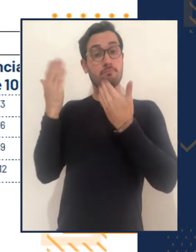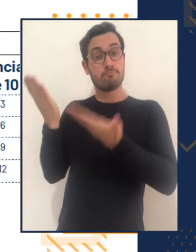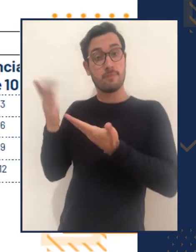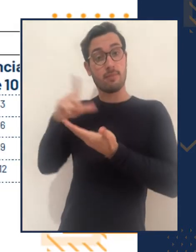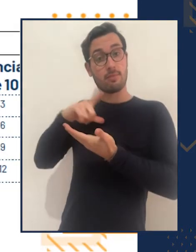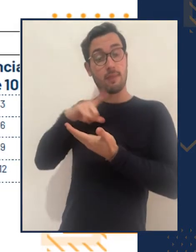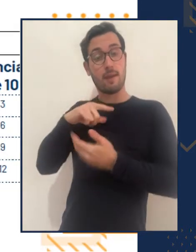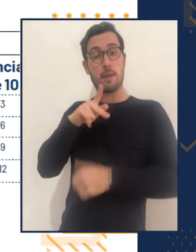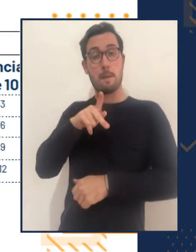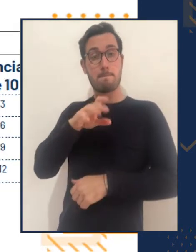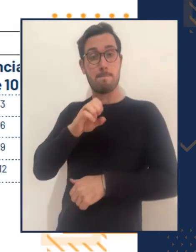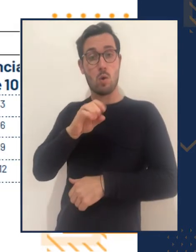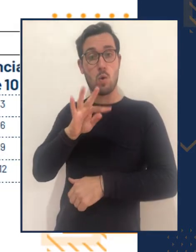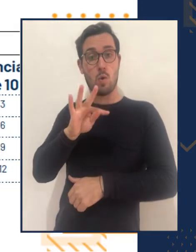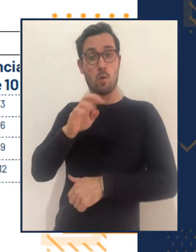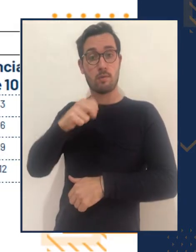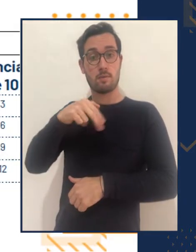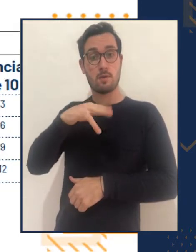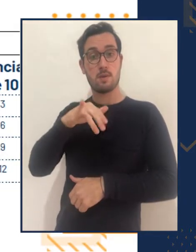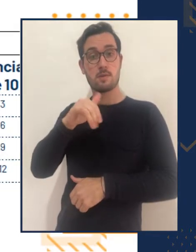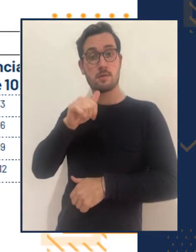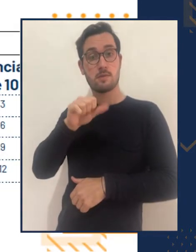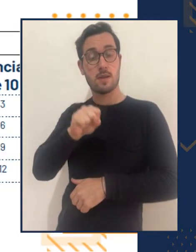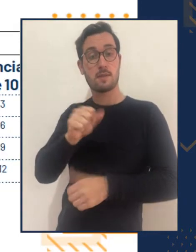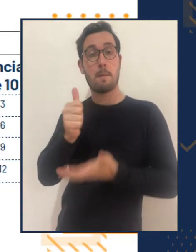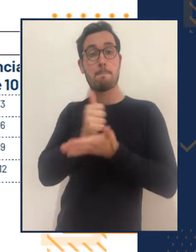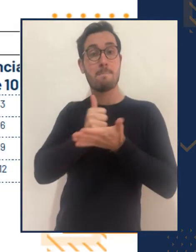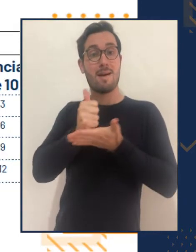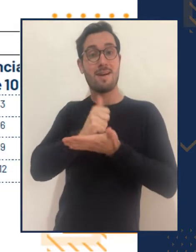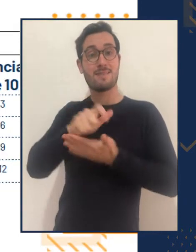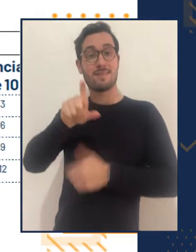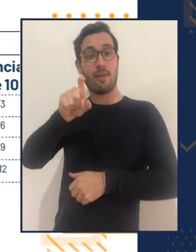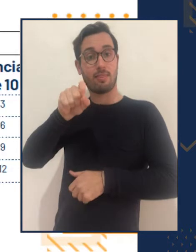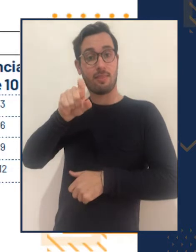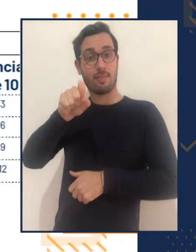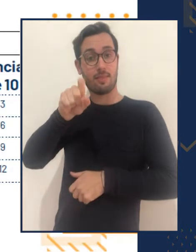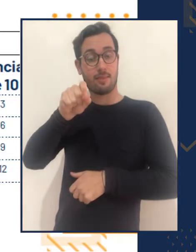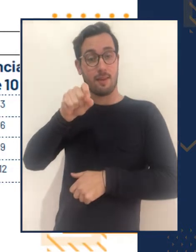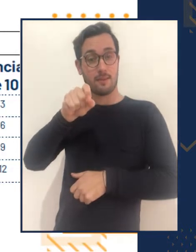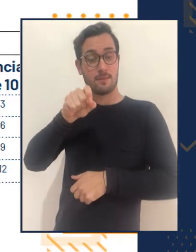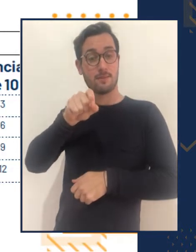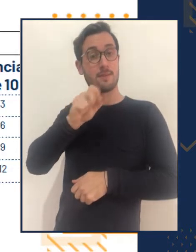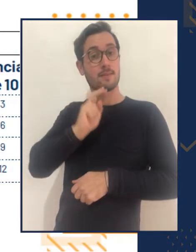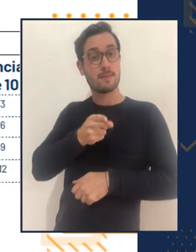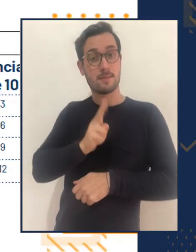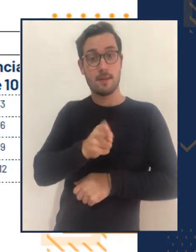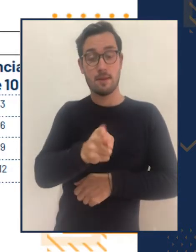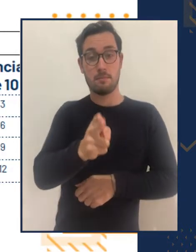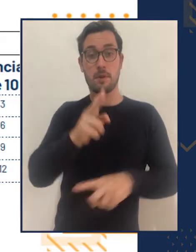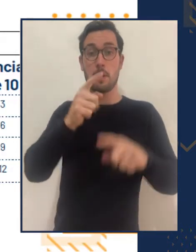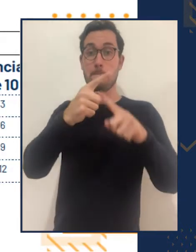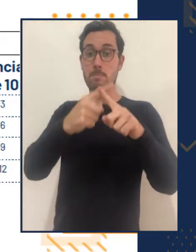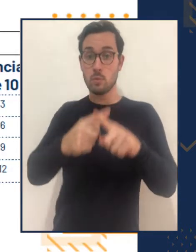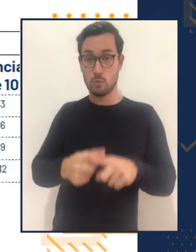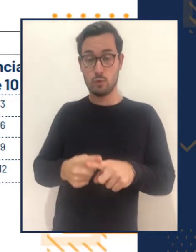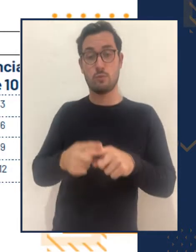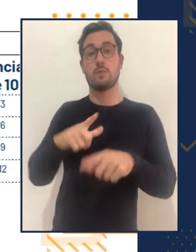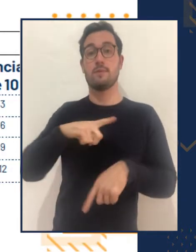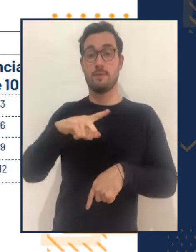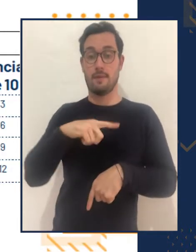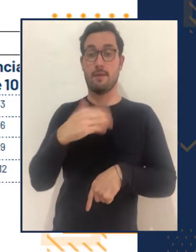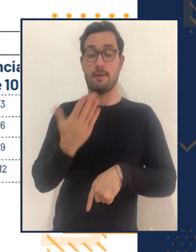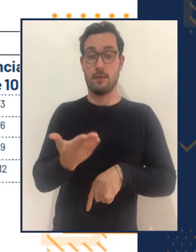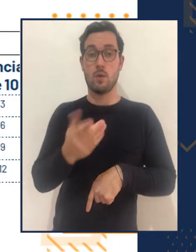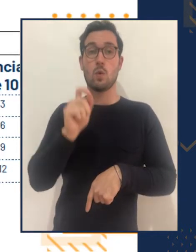Então aqui nós temos as potências em base 10, então, que são bem importantes, os múltiplos e submúltiplos. Então,